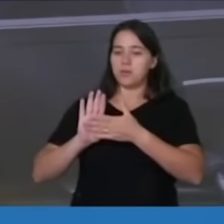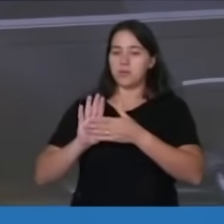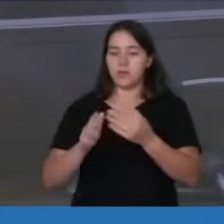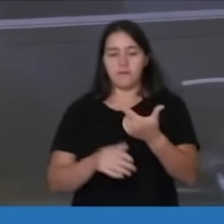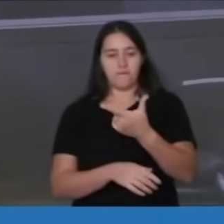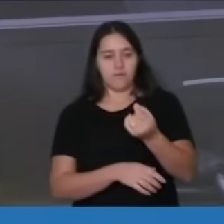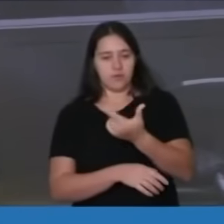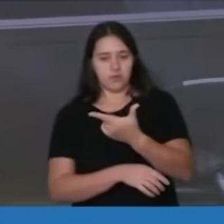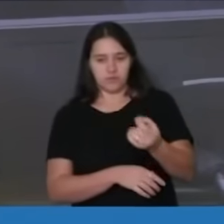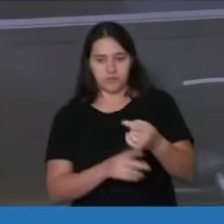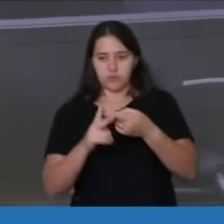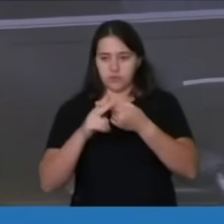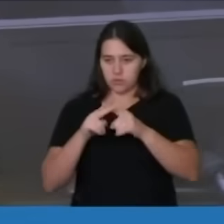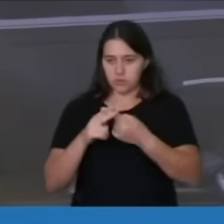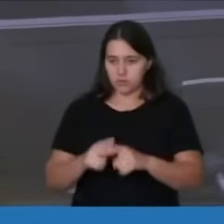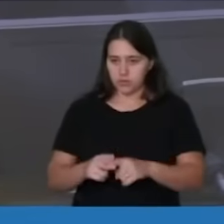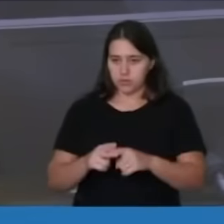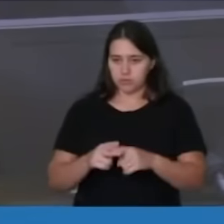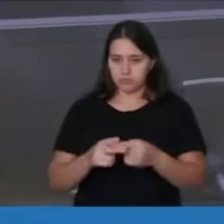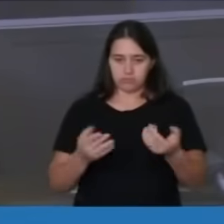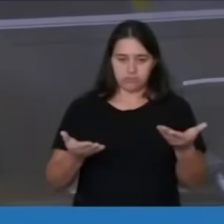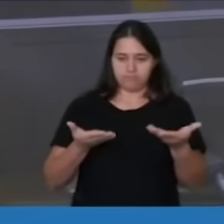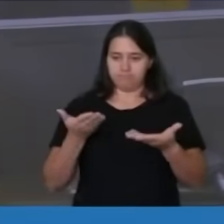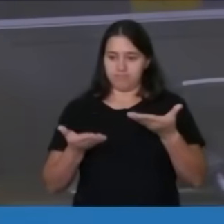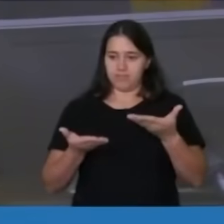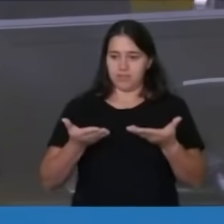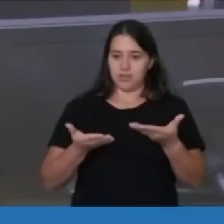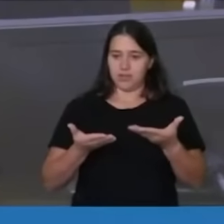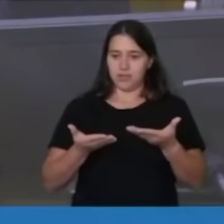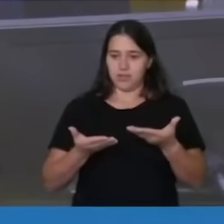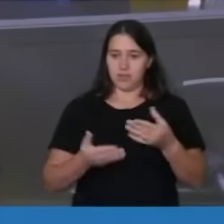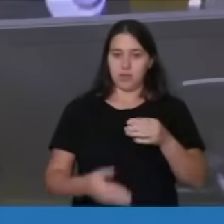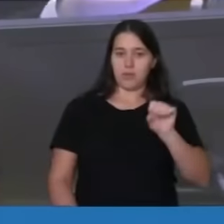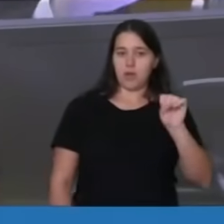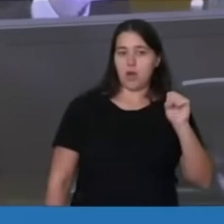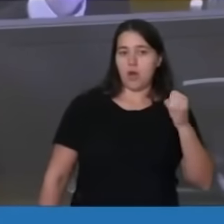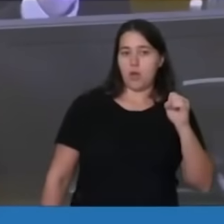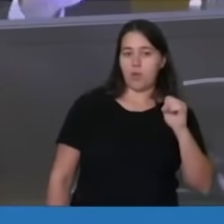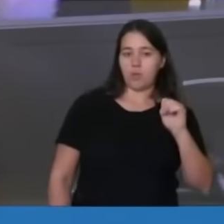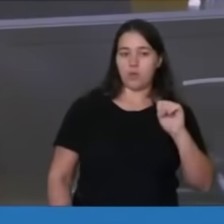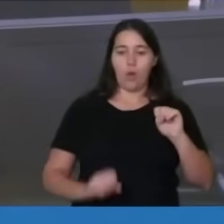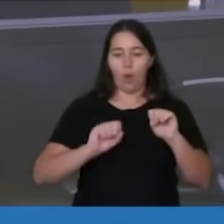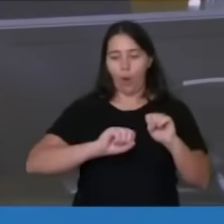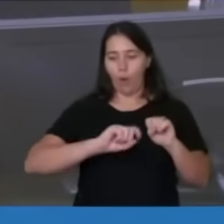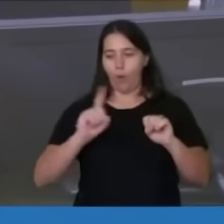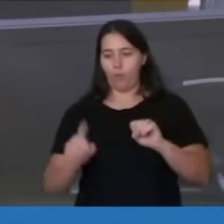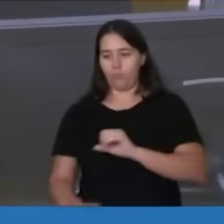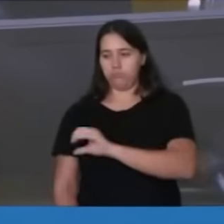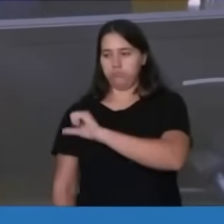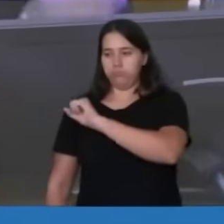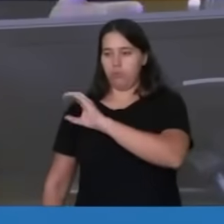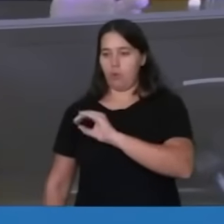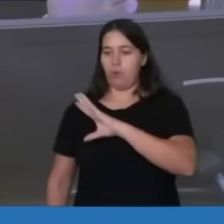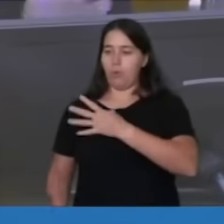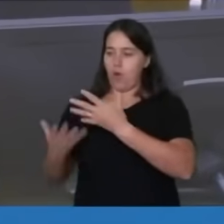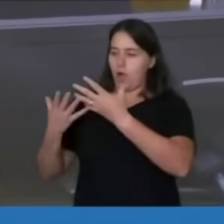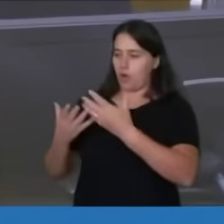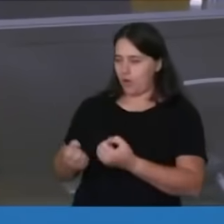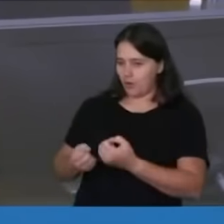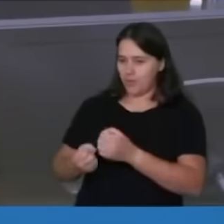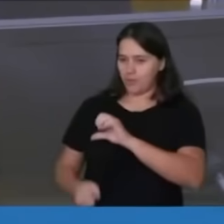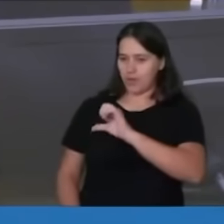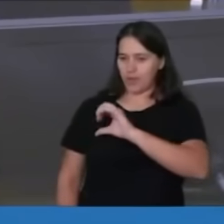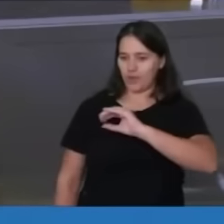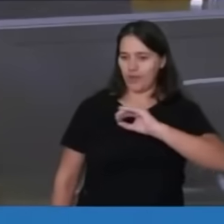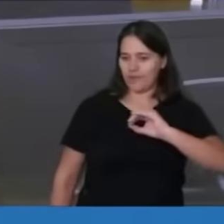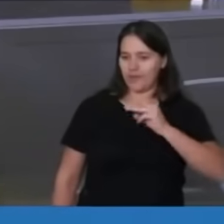com a correção, que é o chamado meio termo. Nós iríamos para 8 ou 80. Ou se acolhe o destaque para baixar para 900,